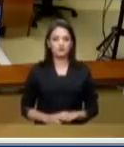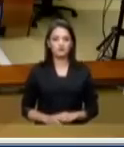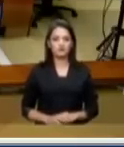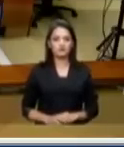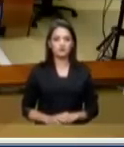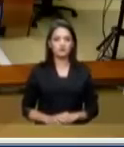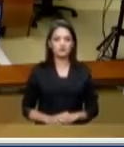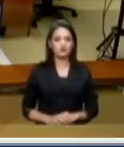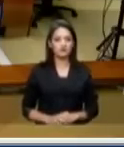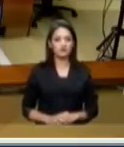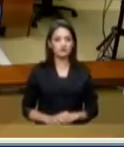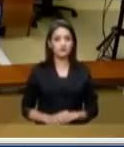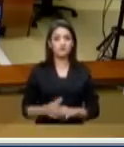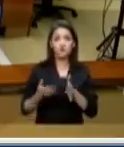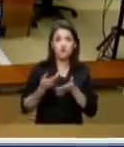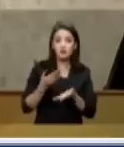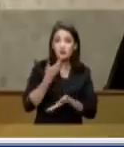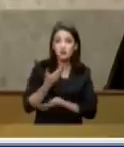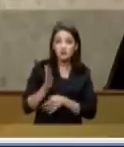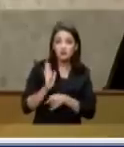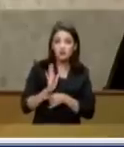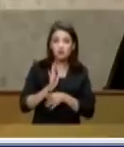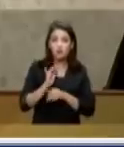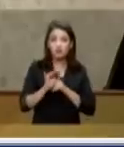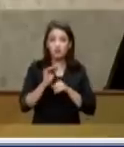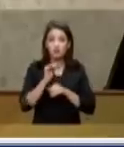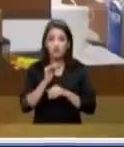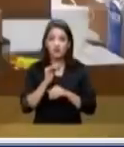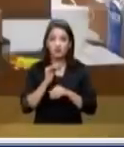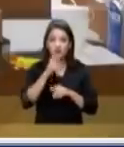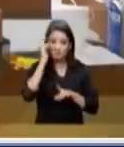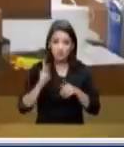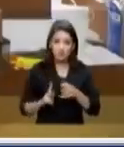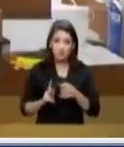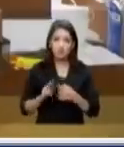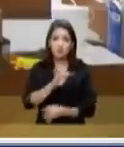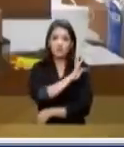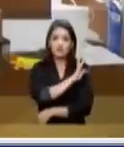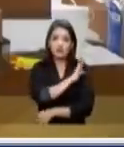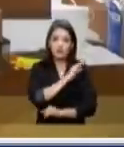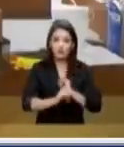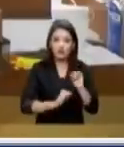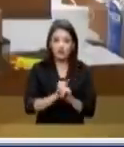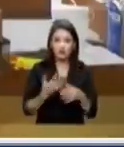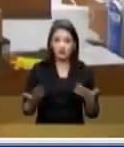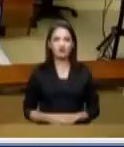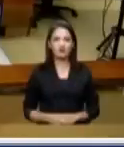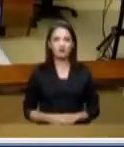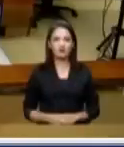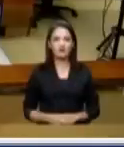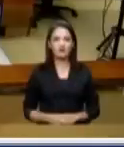não existe crime sem lei anterior que o defina e o STF